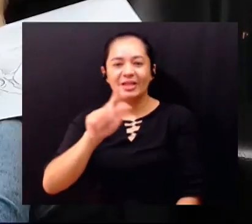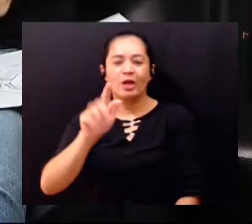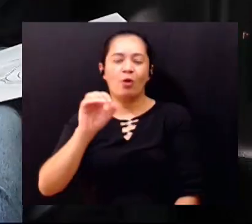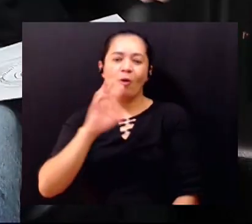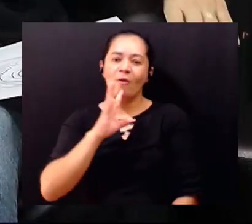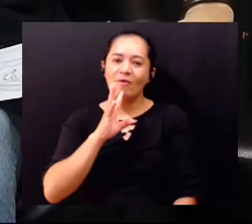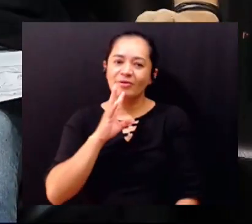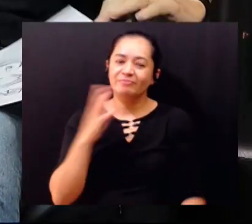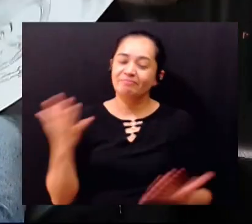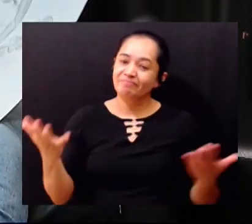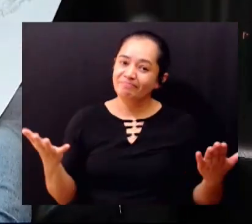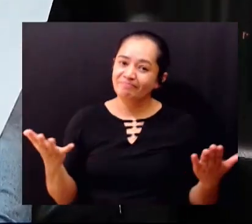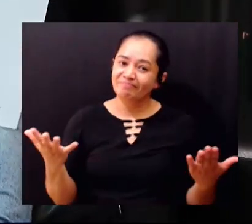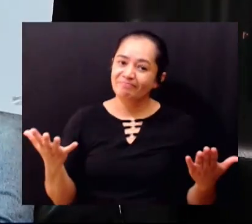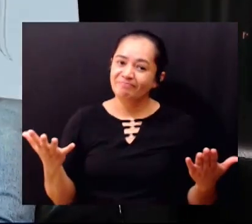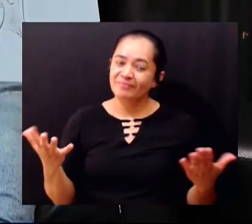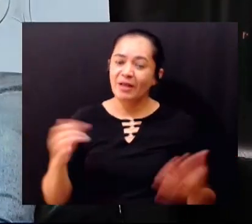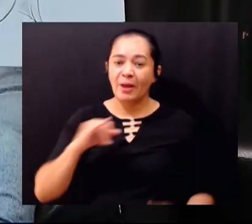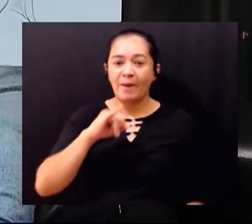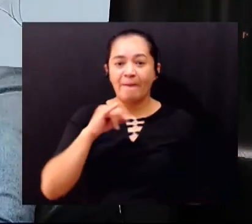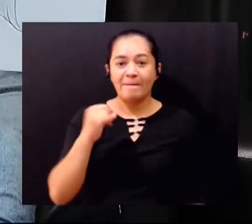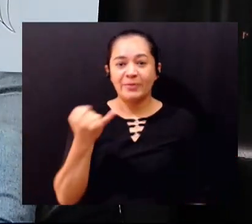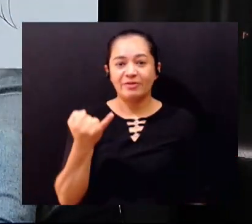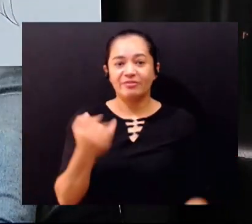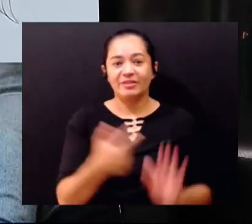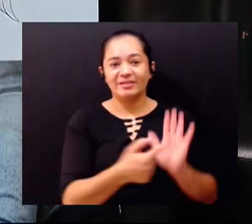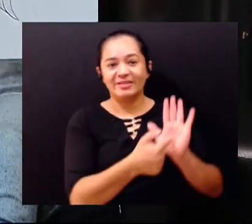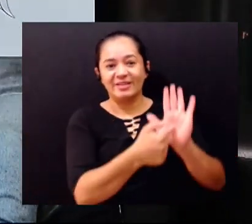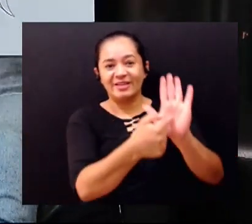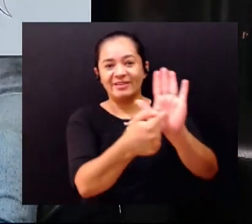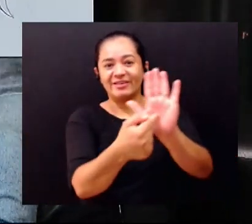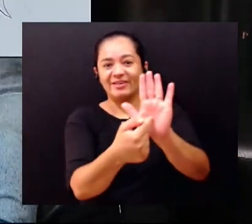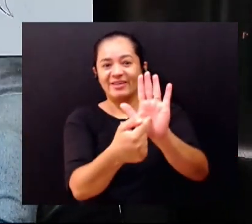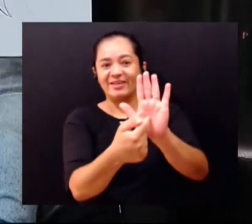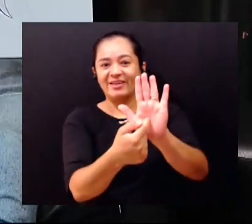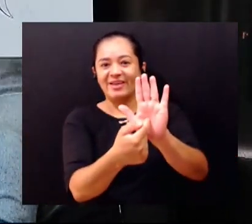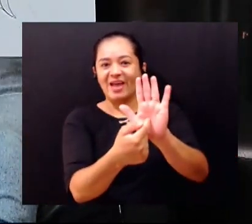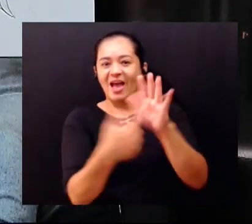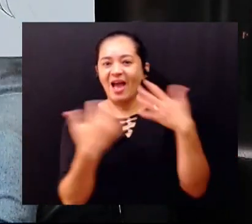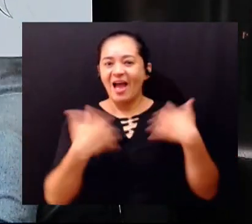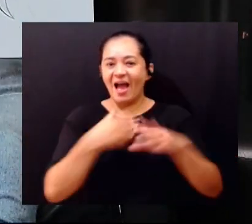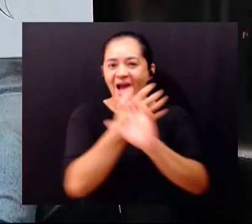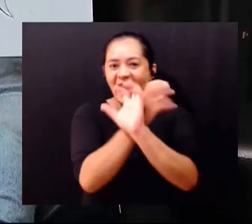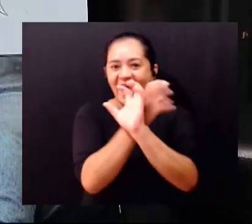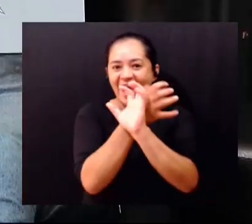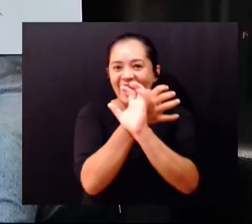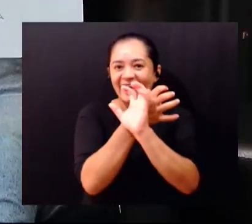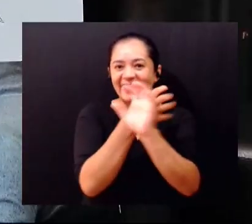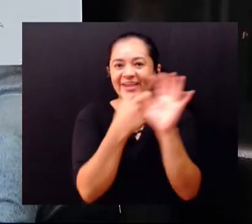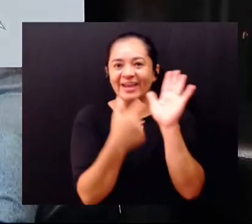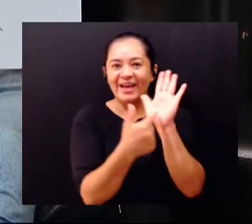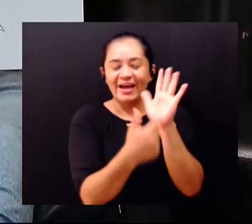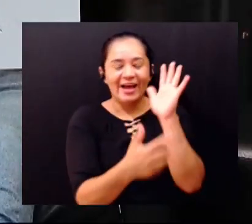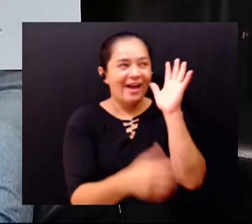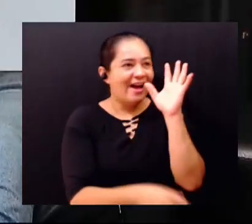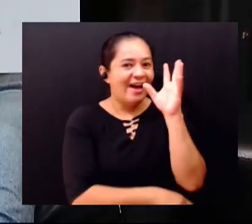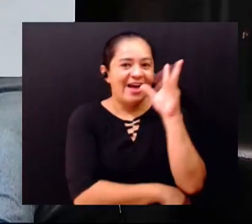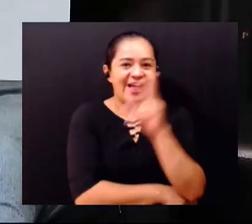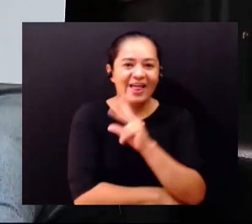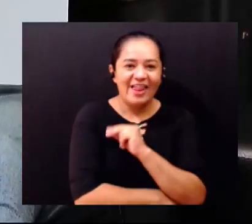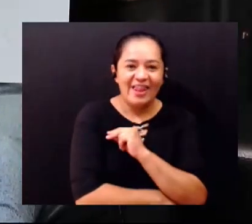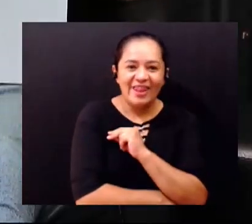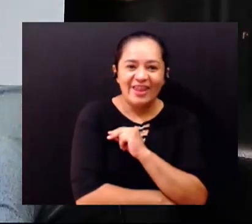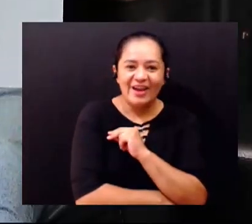aproveitar aqui de antemão mostrar a sua caricatura para gente finalizar. Não creio. Olha aí, tô voando com o microfone. A nossa heroína,